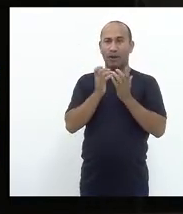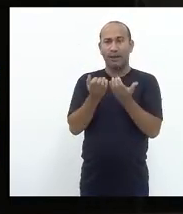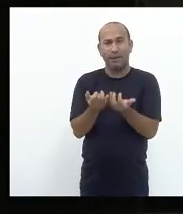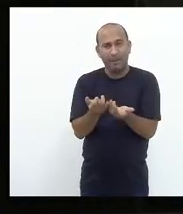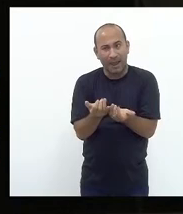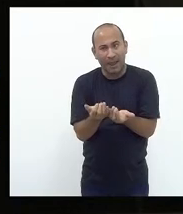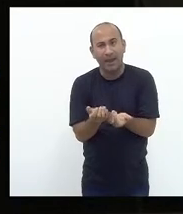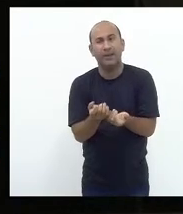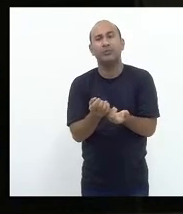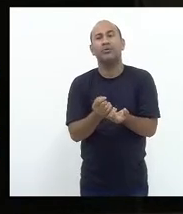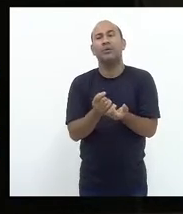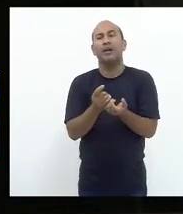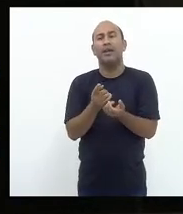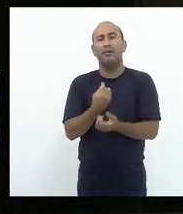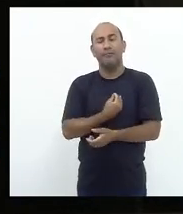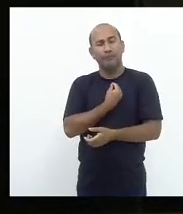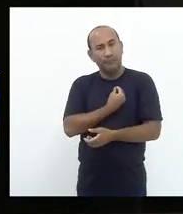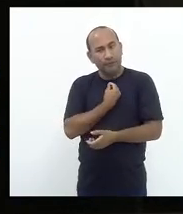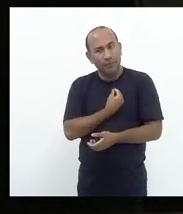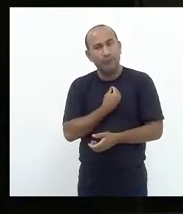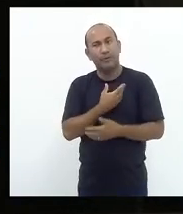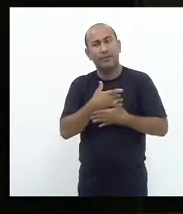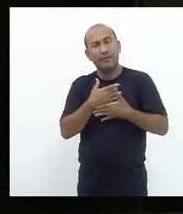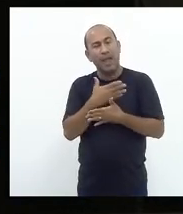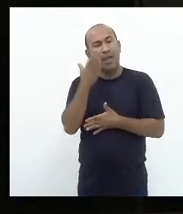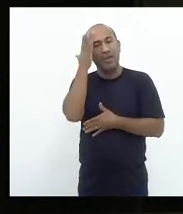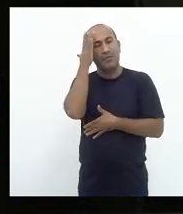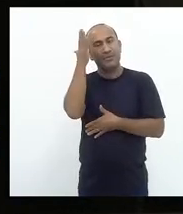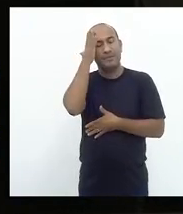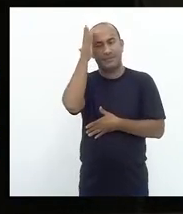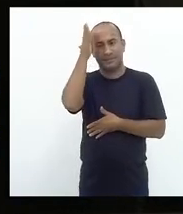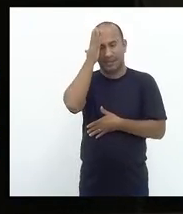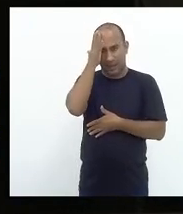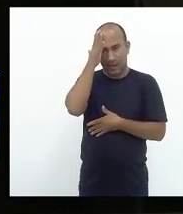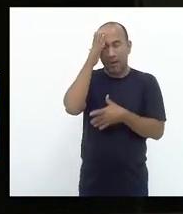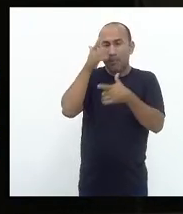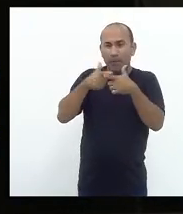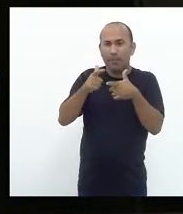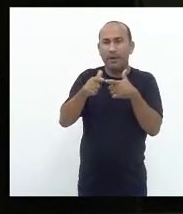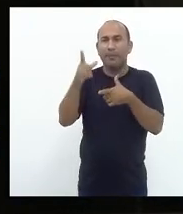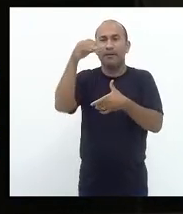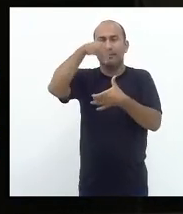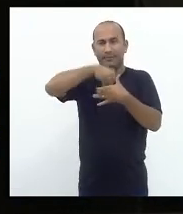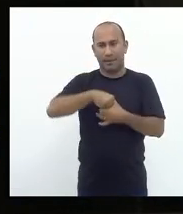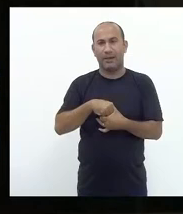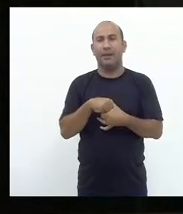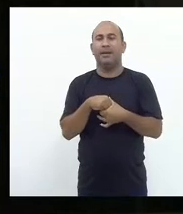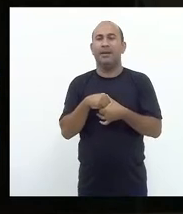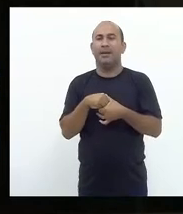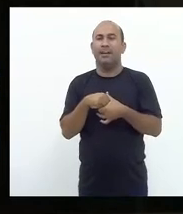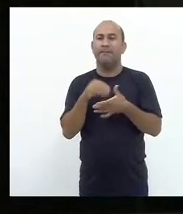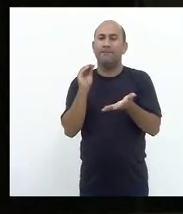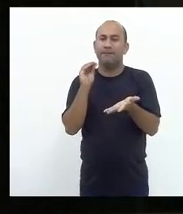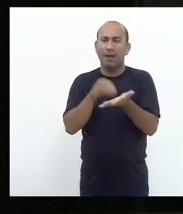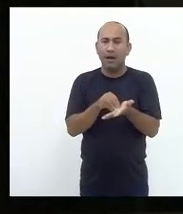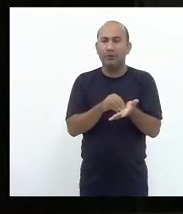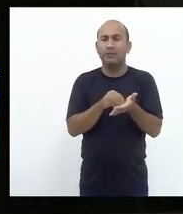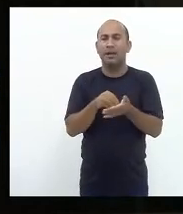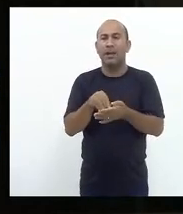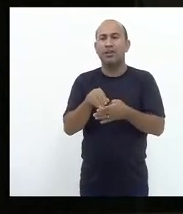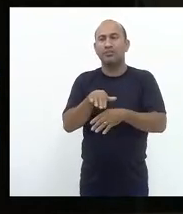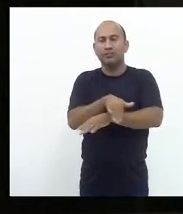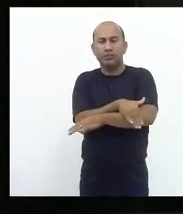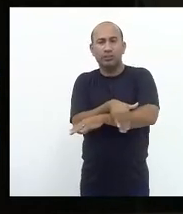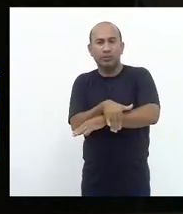da cidade, eu sei a necessidade de infraestrutura, saneamento básico,